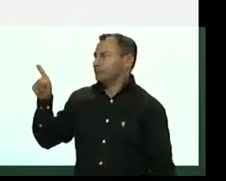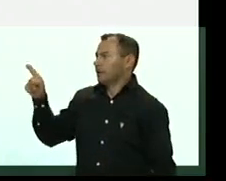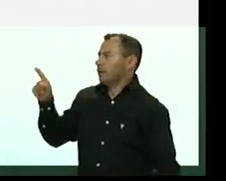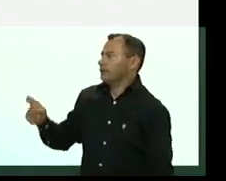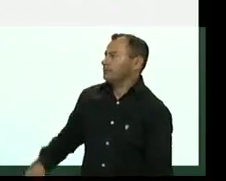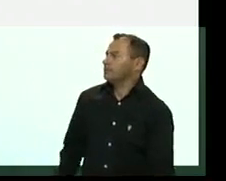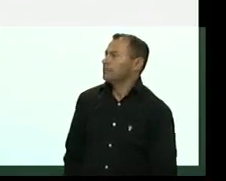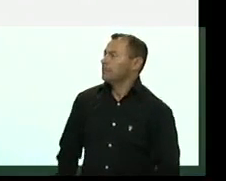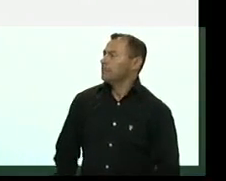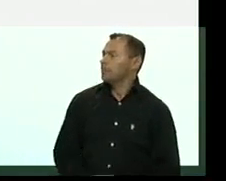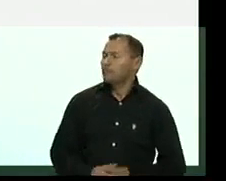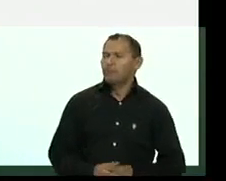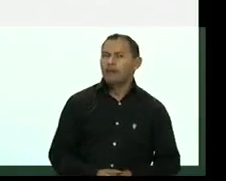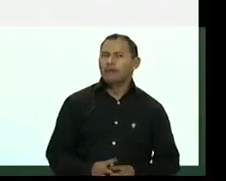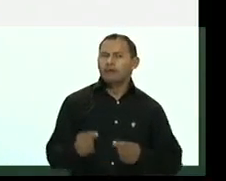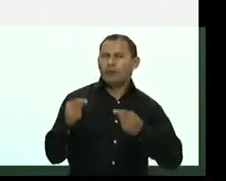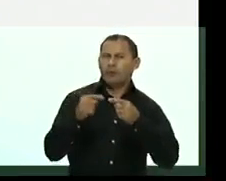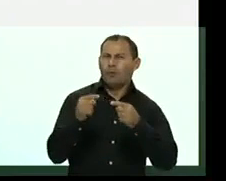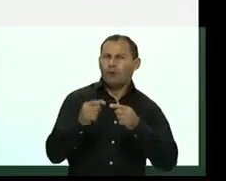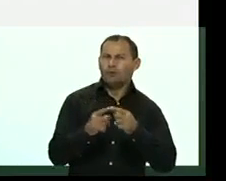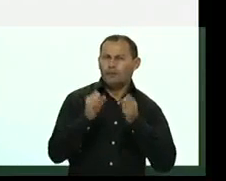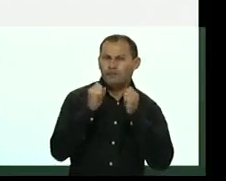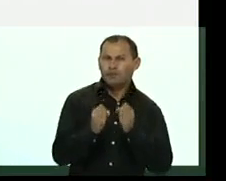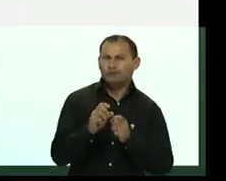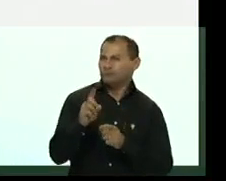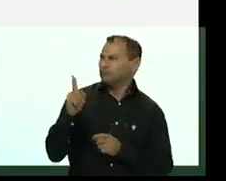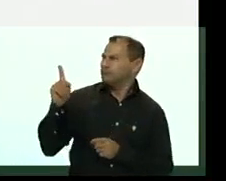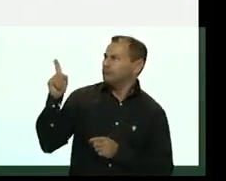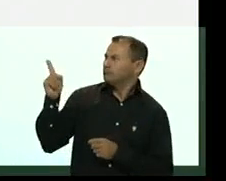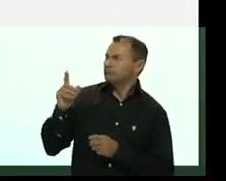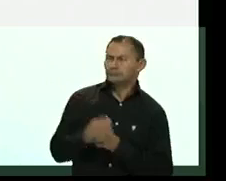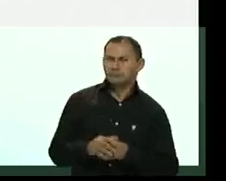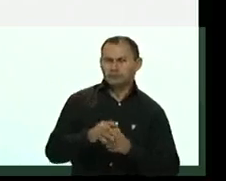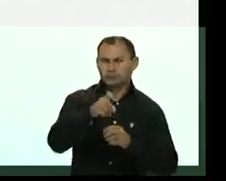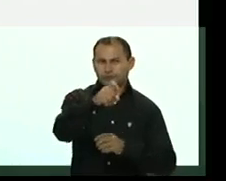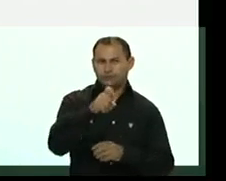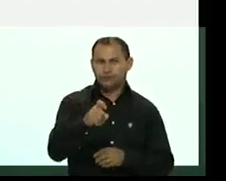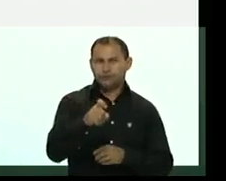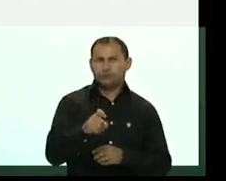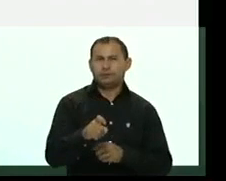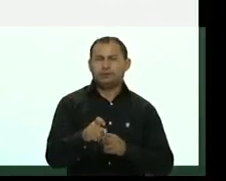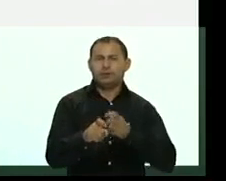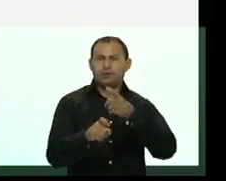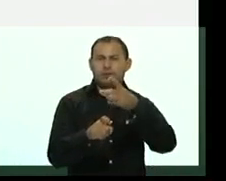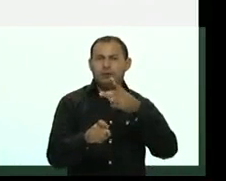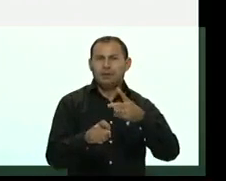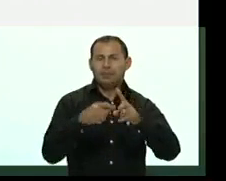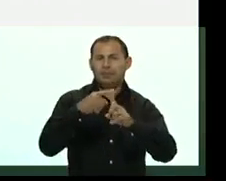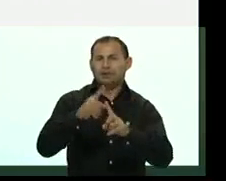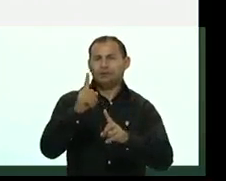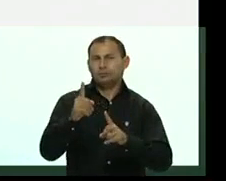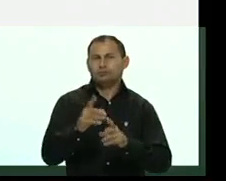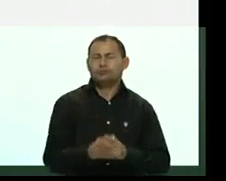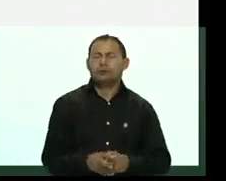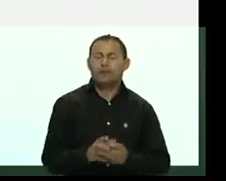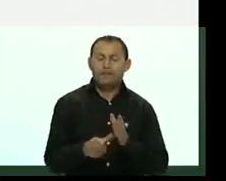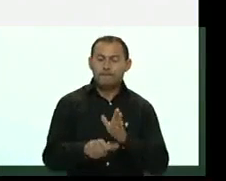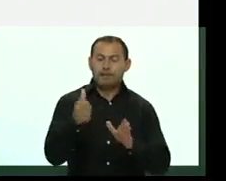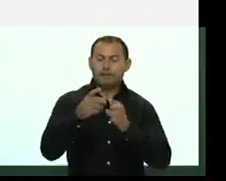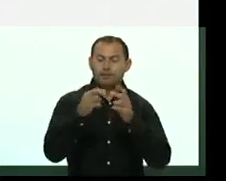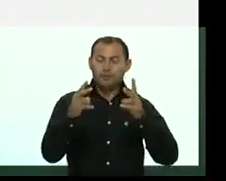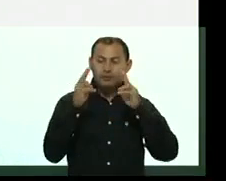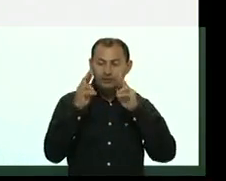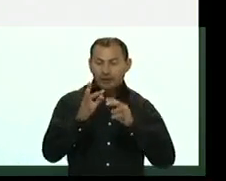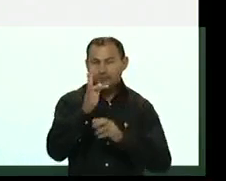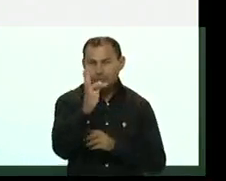gente tem aqui. Concorda comigo que eu posso chamar esse x ao quadrado mais 1 de u? Primeira coisa que a gente faz quando a gente vai começar a olhar as